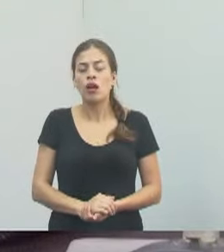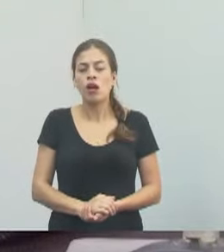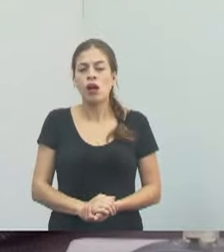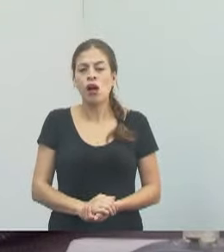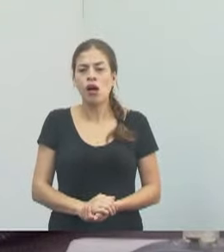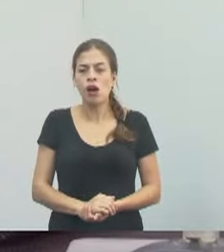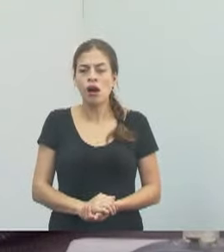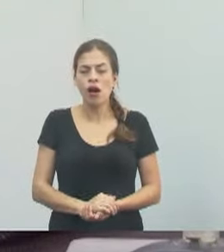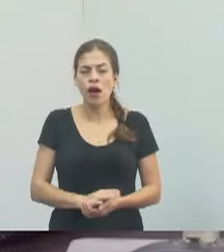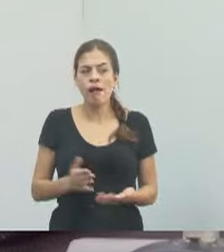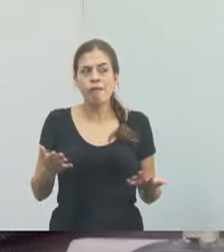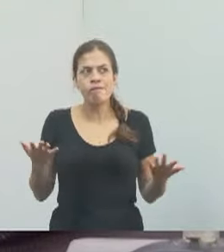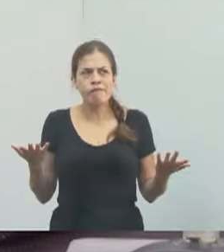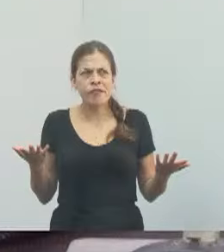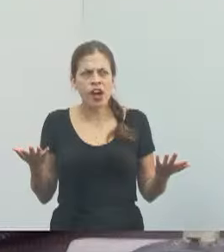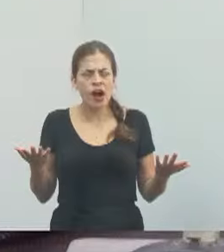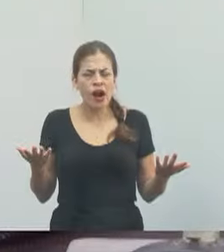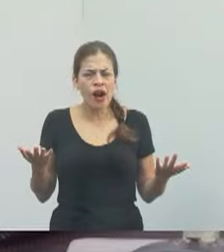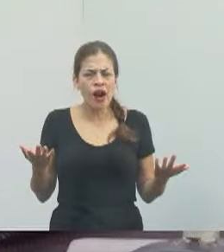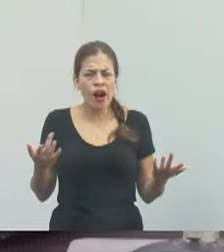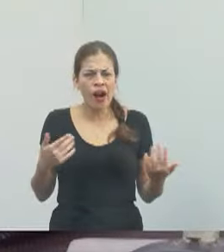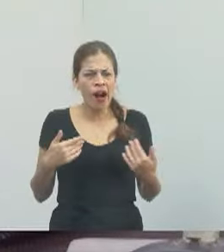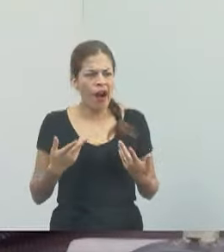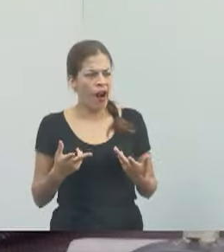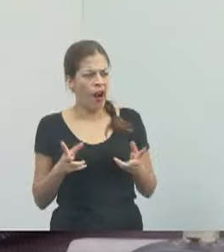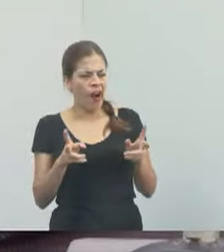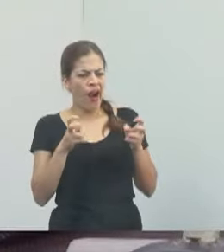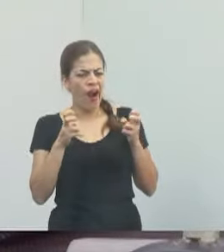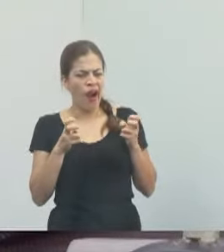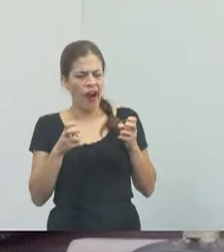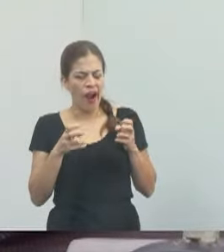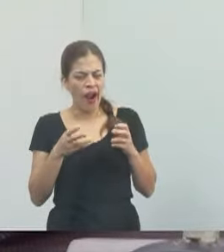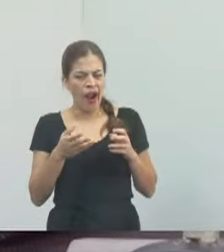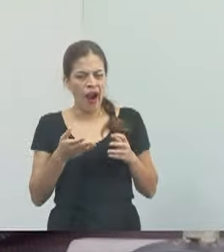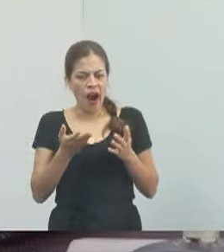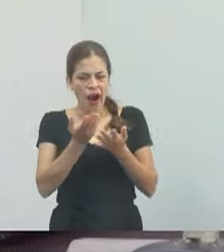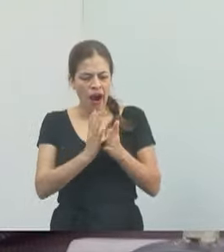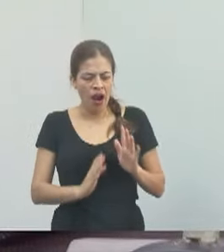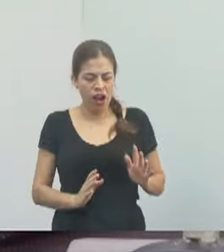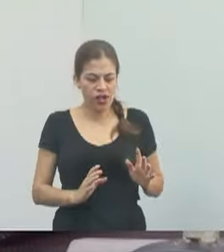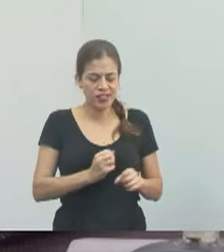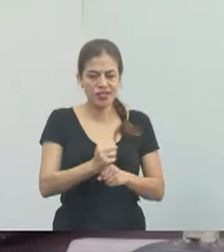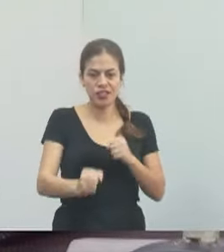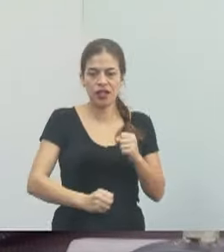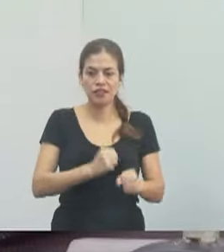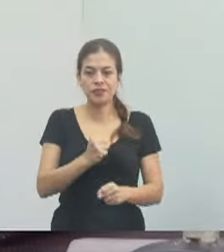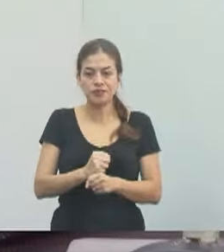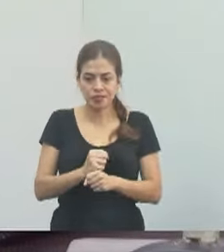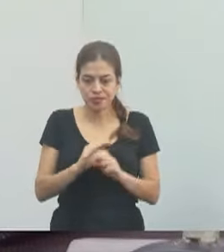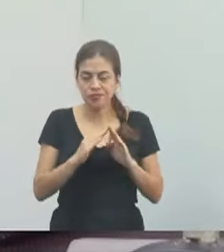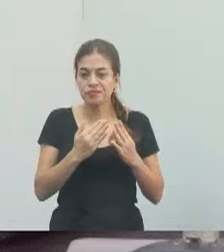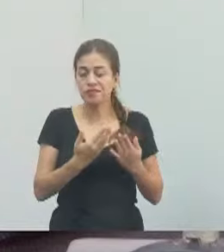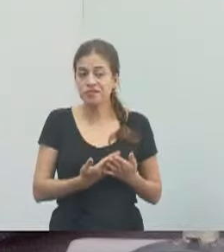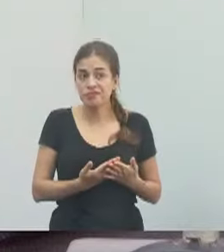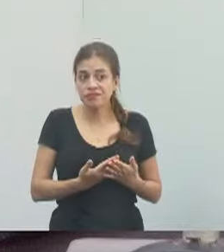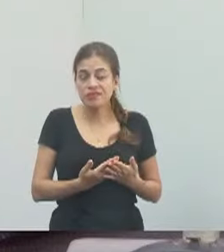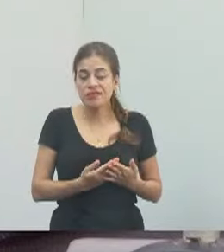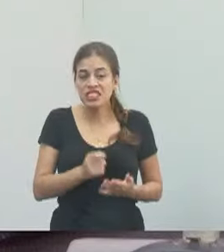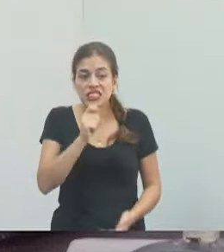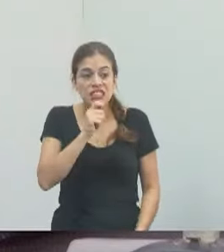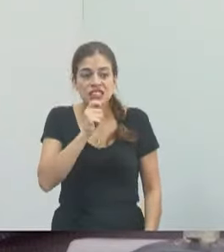Educação agora pmin metade do ano praticamente letivo e as Crianças Ainda não